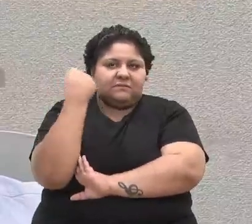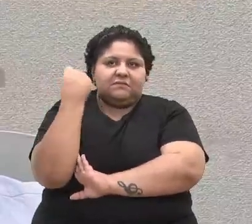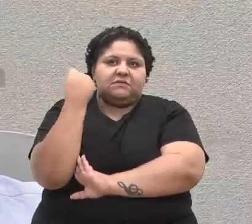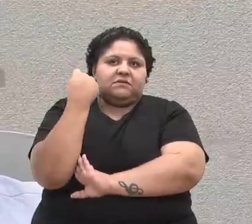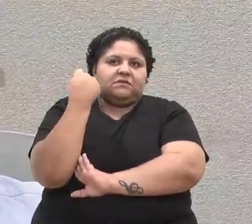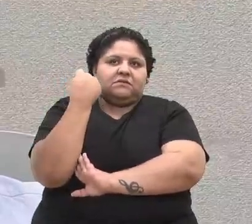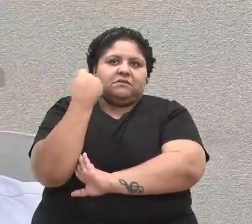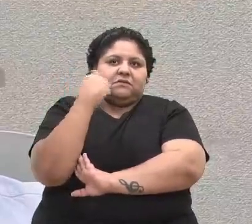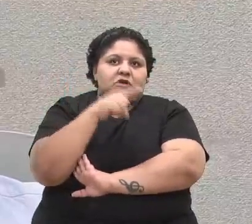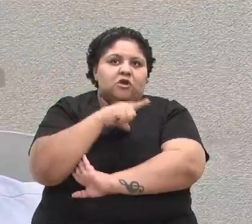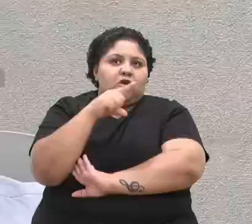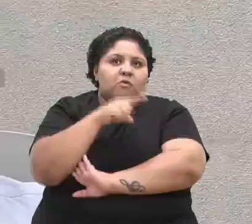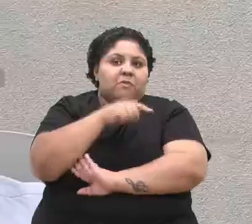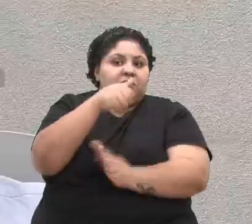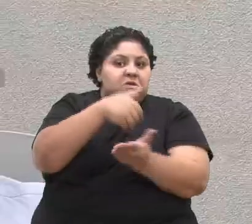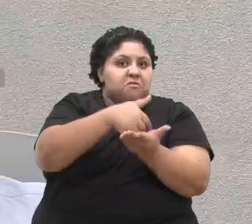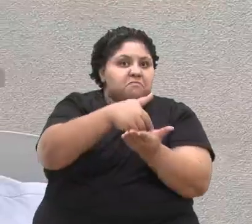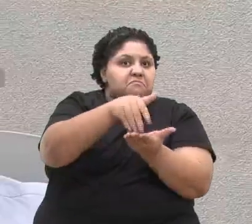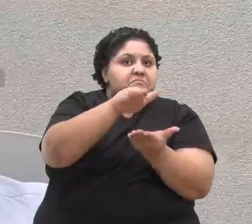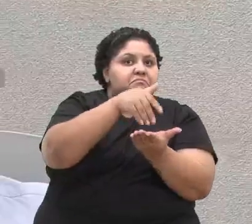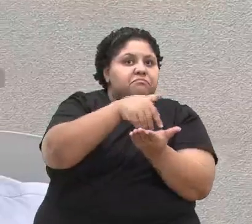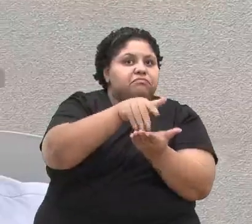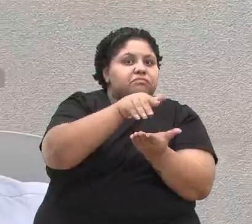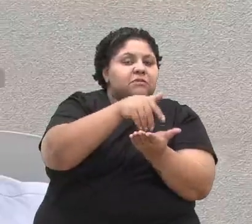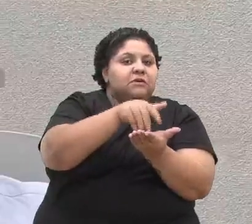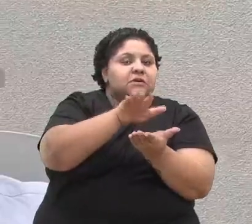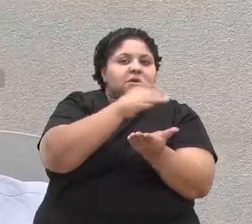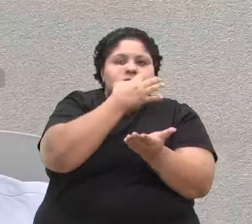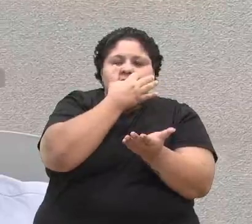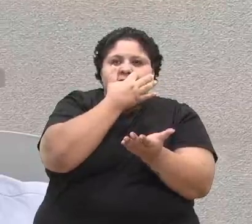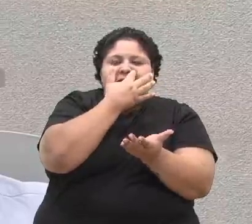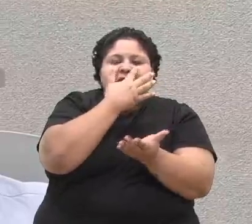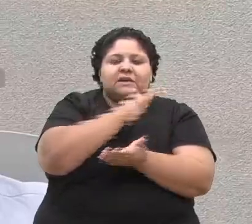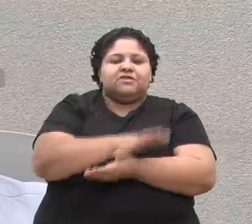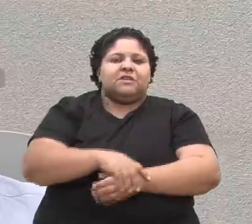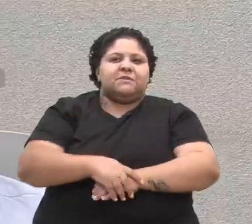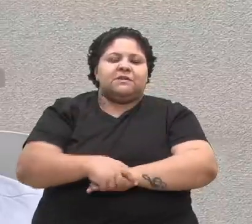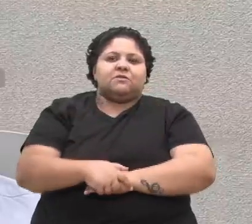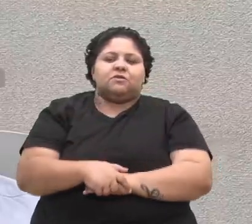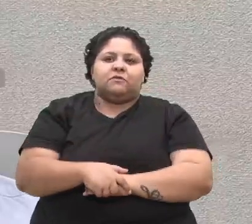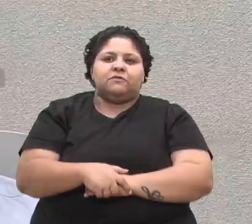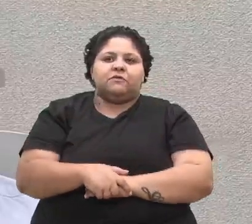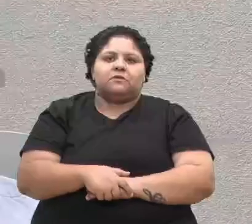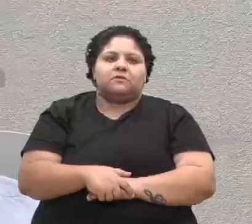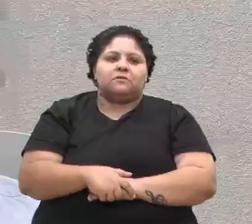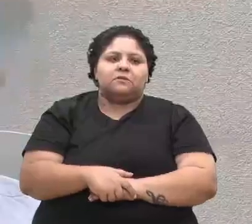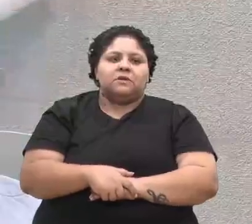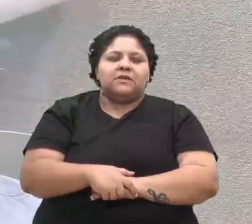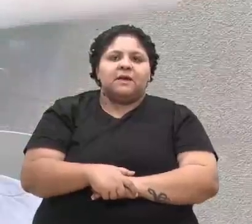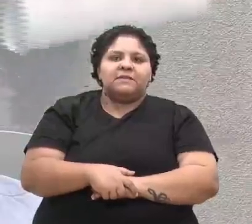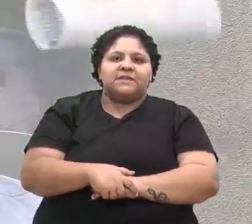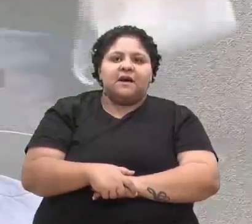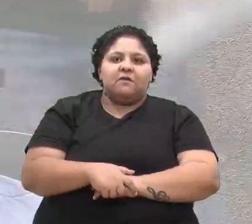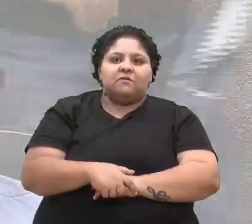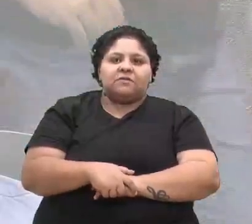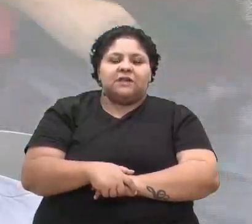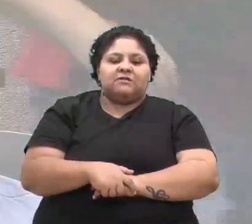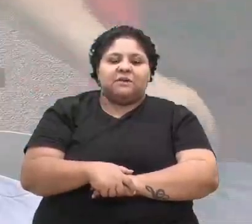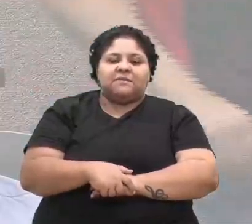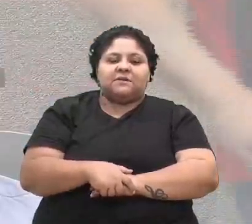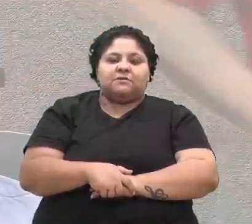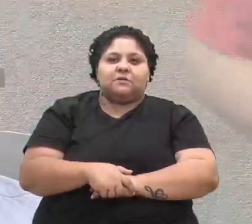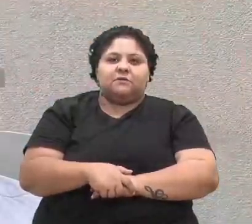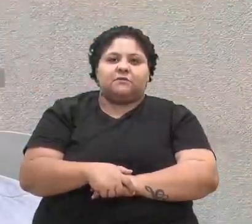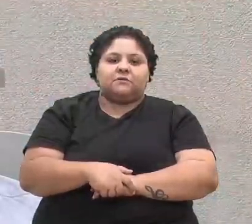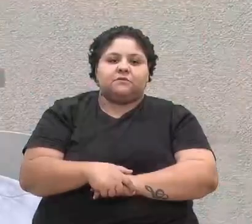para ter uma exoneração? Então nós sabemos que não é bem assim. Outra coisa, se não